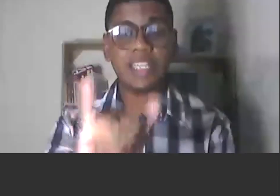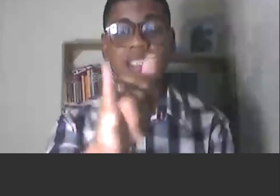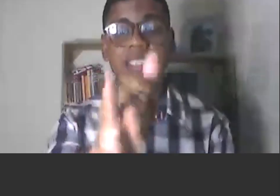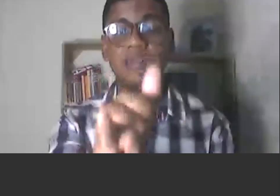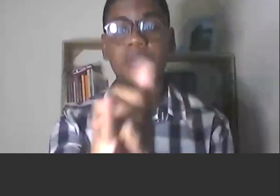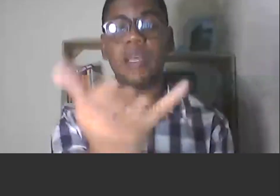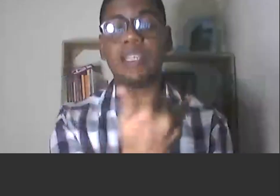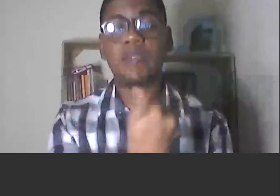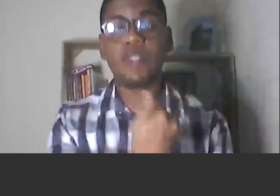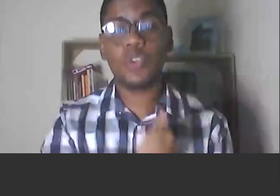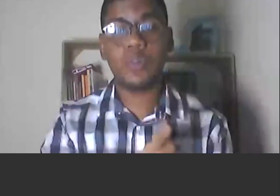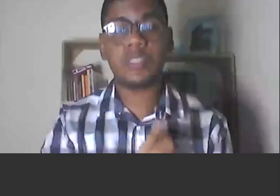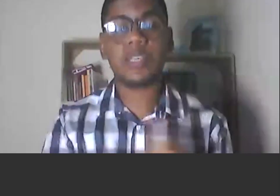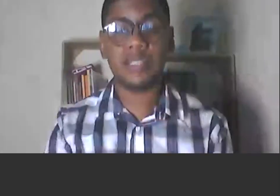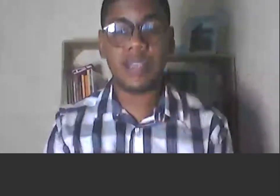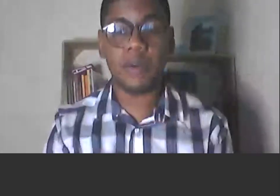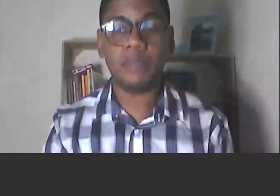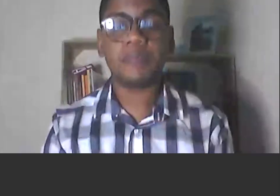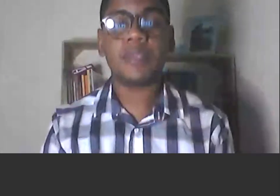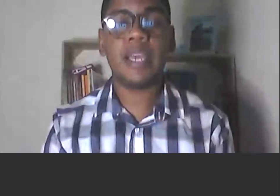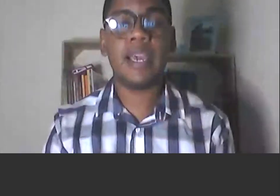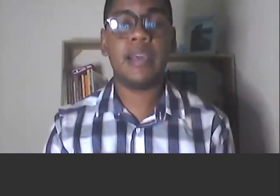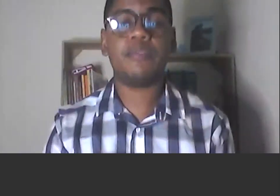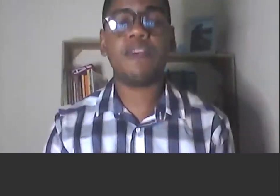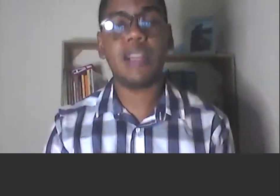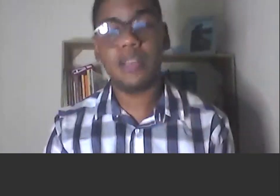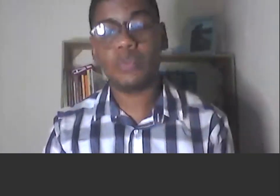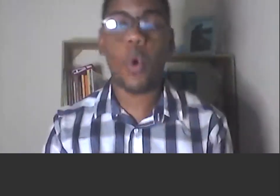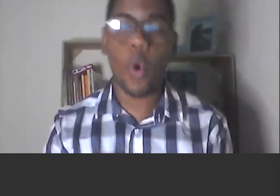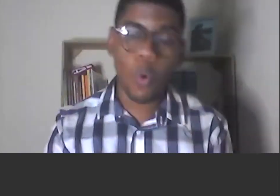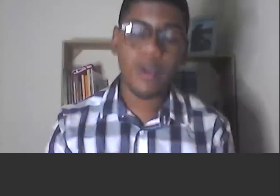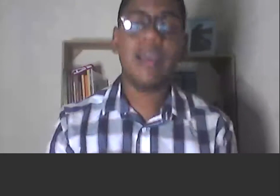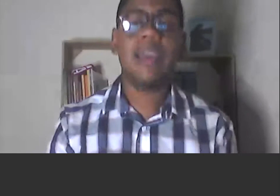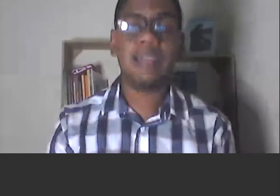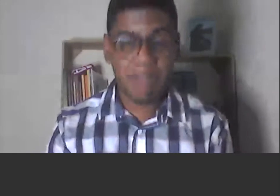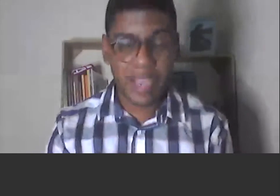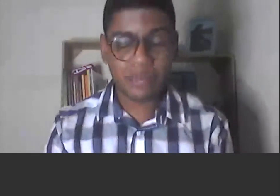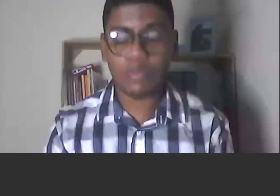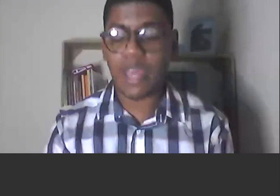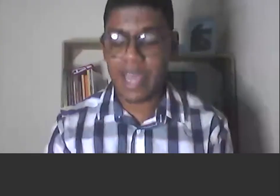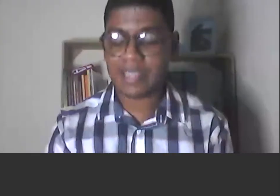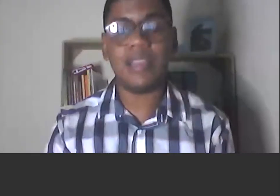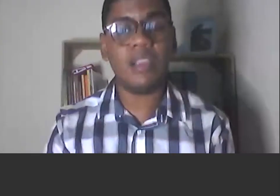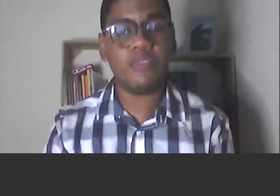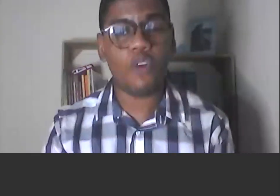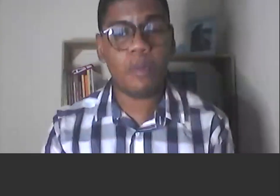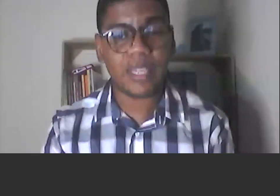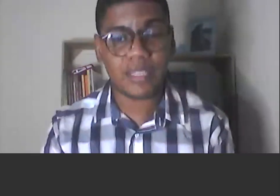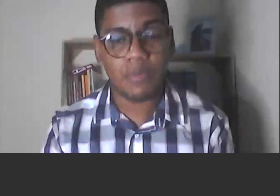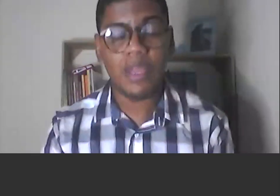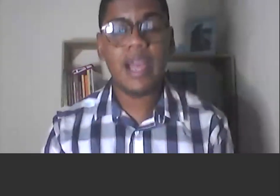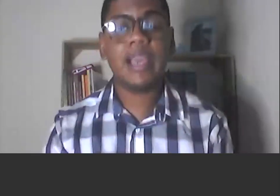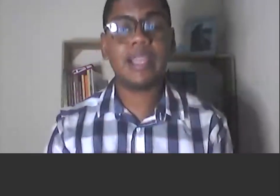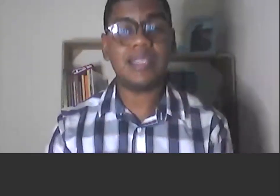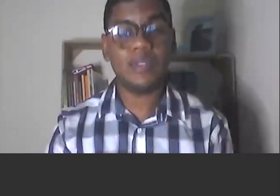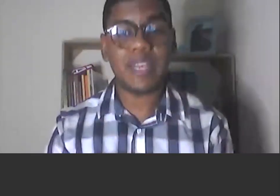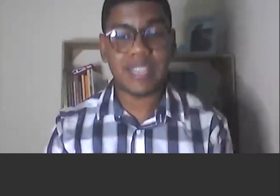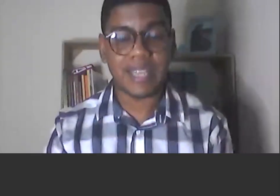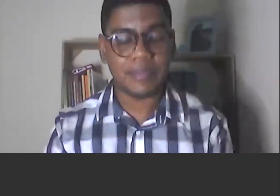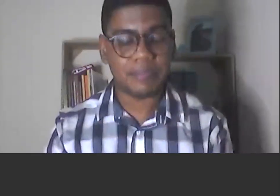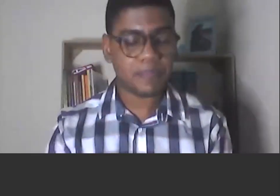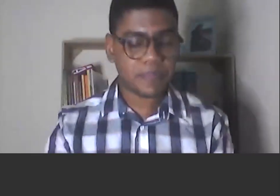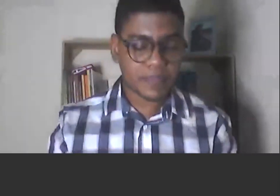virada na direção das pessoas que estão falando ou recebendo essa informação que